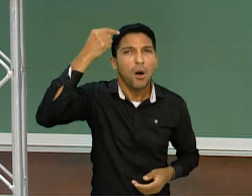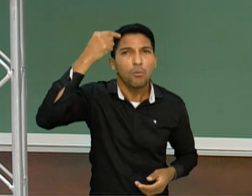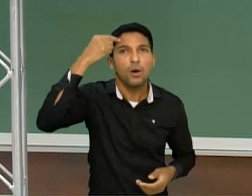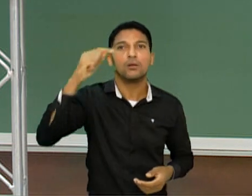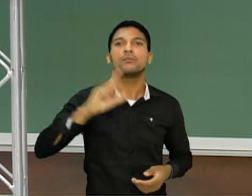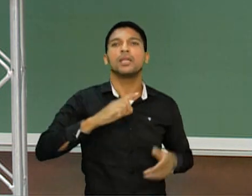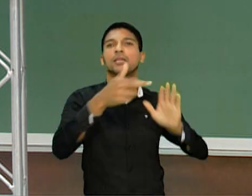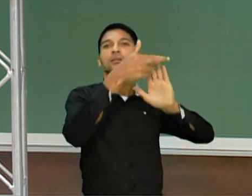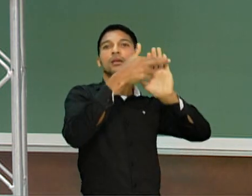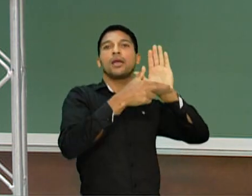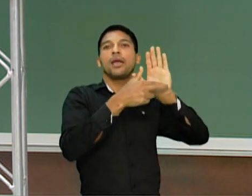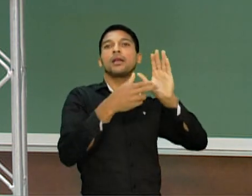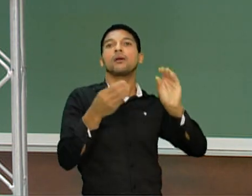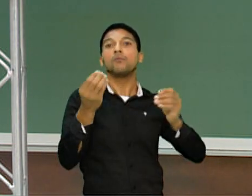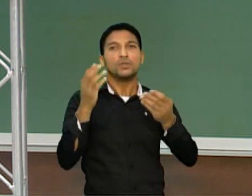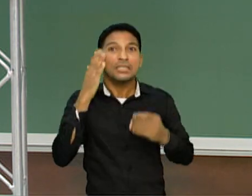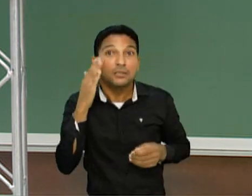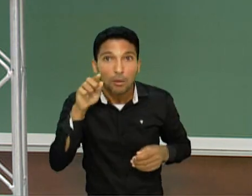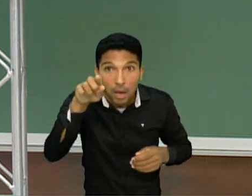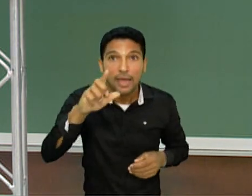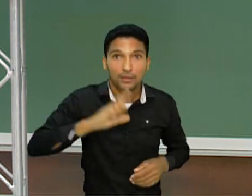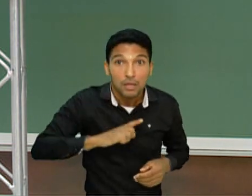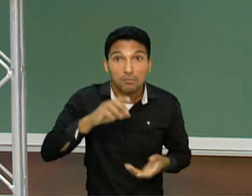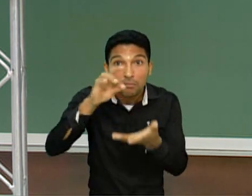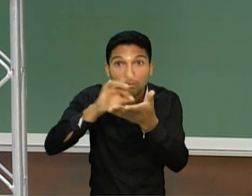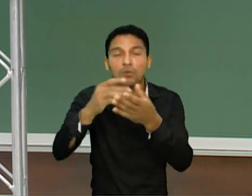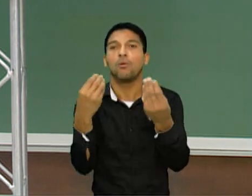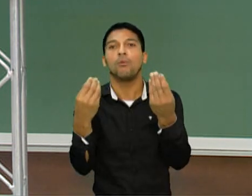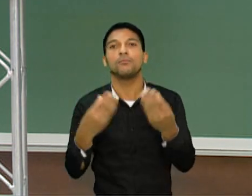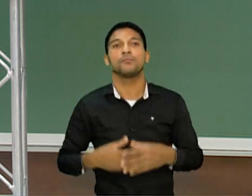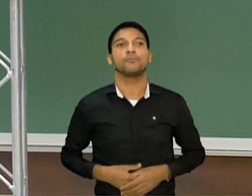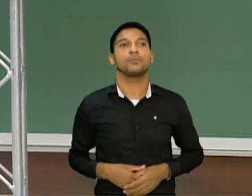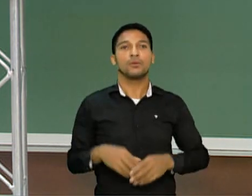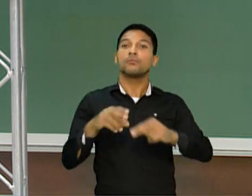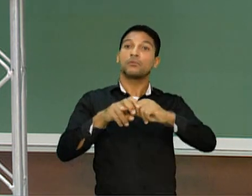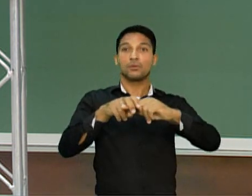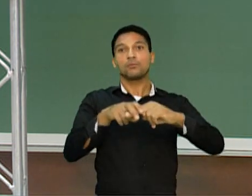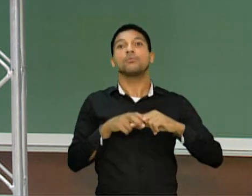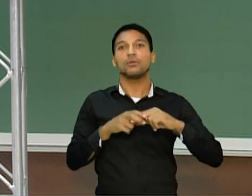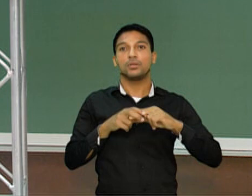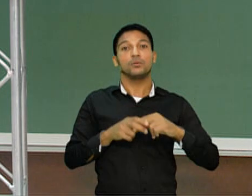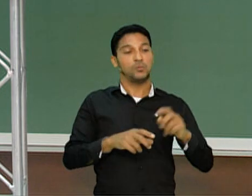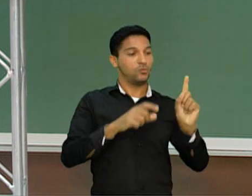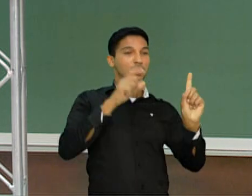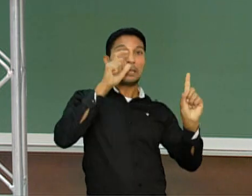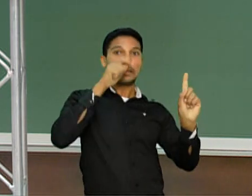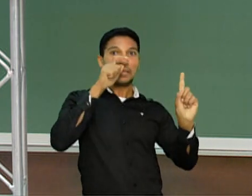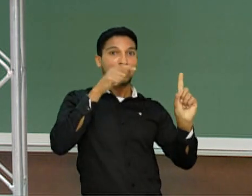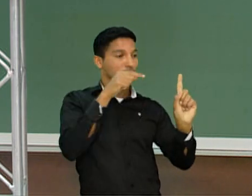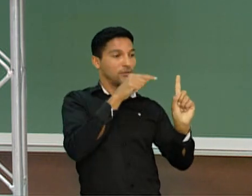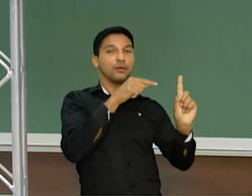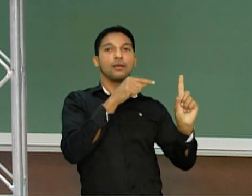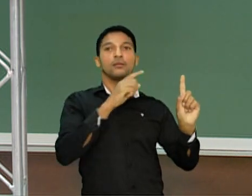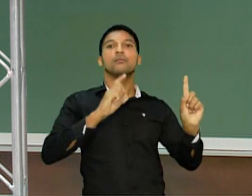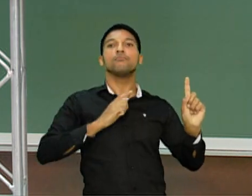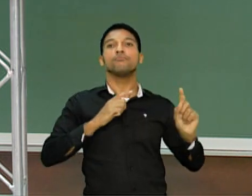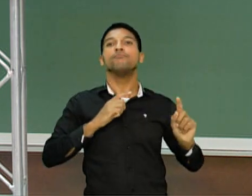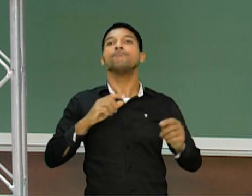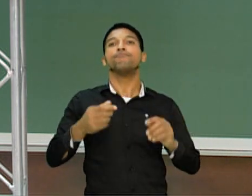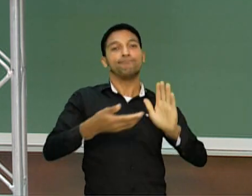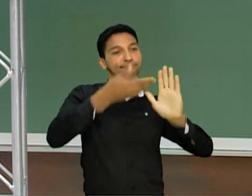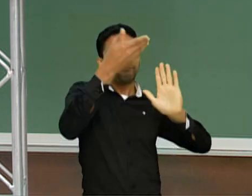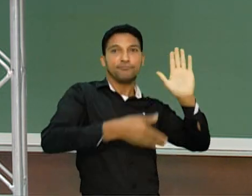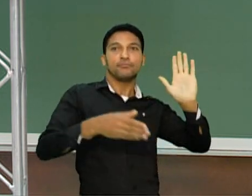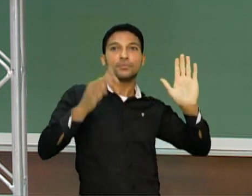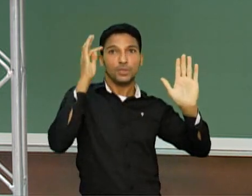Então, estudante, é esse processo que está sendo desenvolvido pelo Descartes, né? O que mais eu